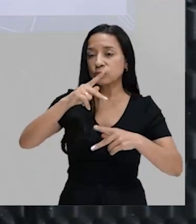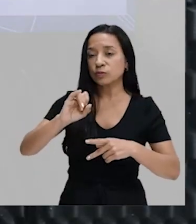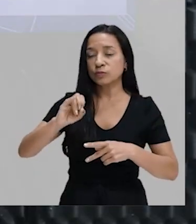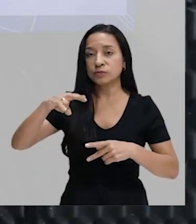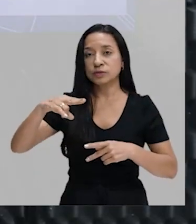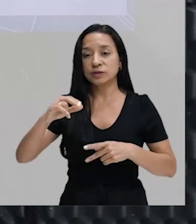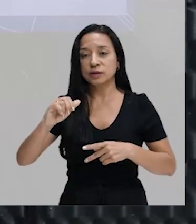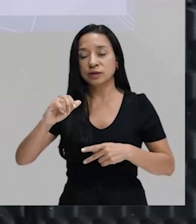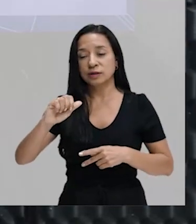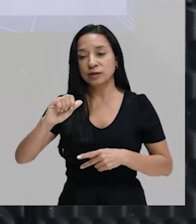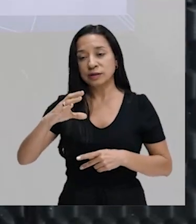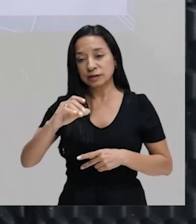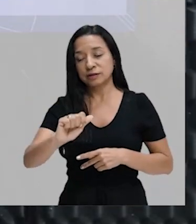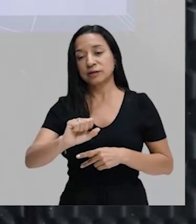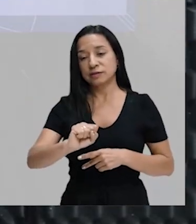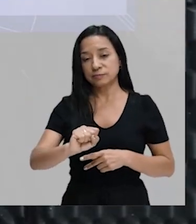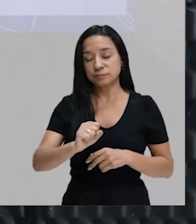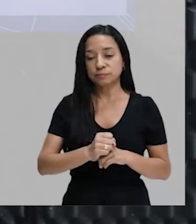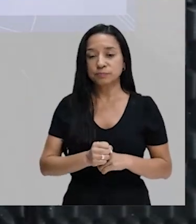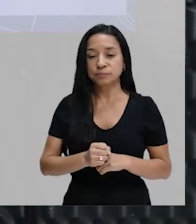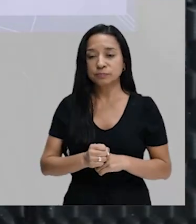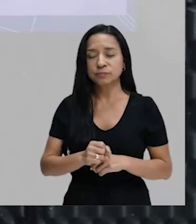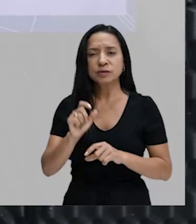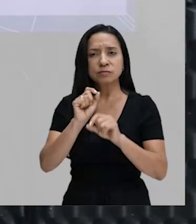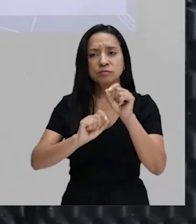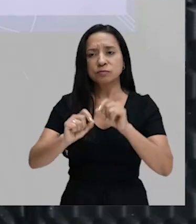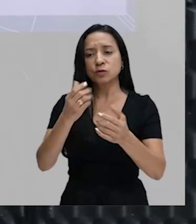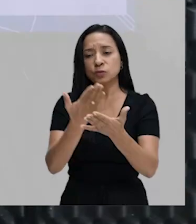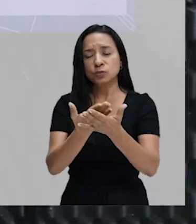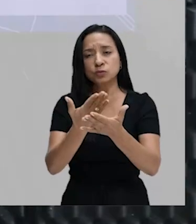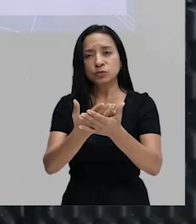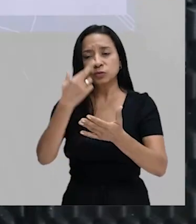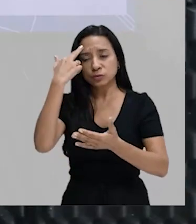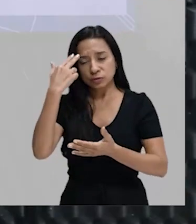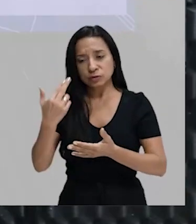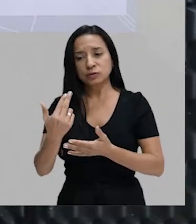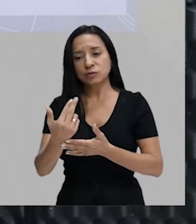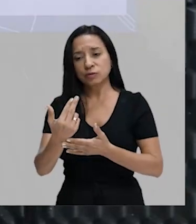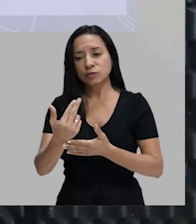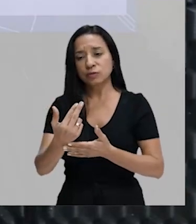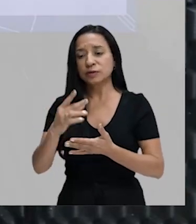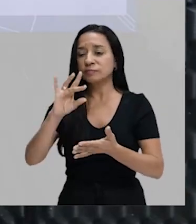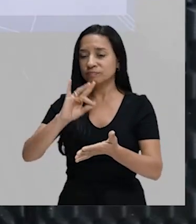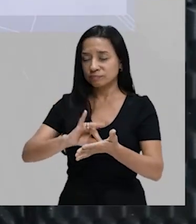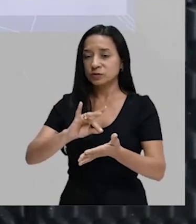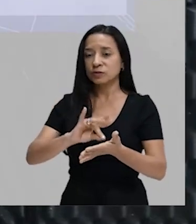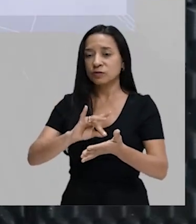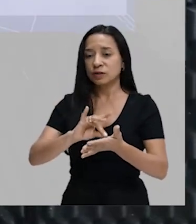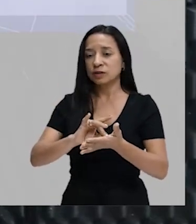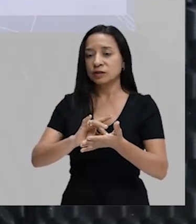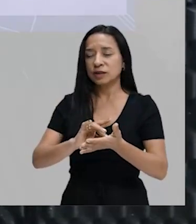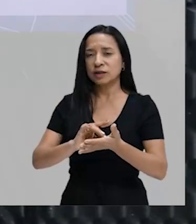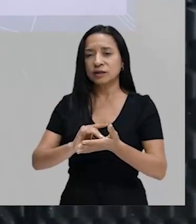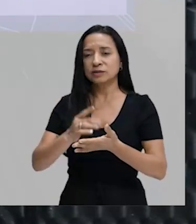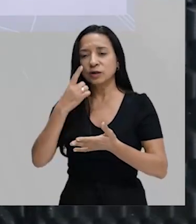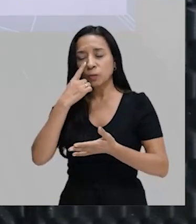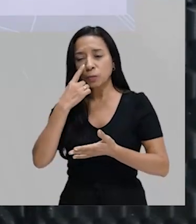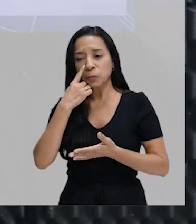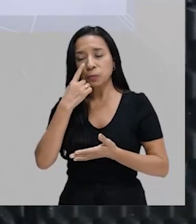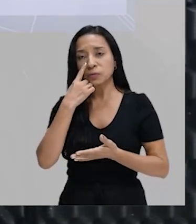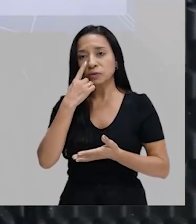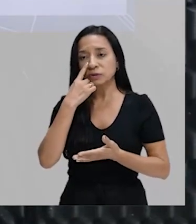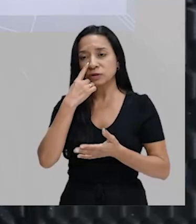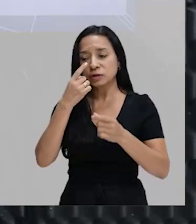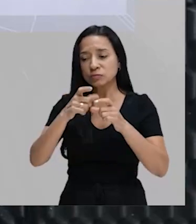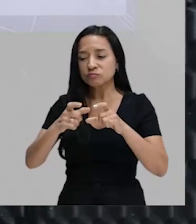quem já estudou história, tá? Com certeza está se situando nas grandes civilizações, incas,